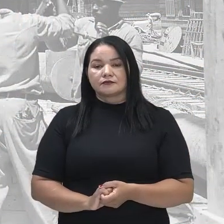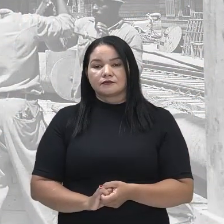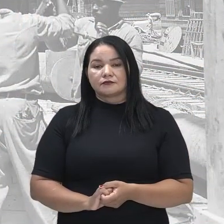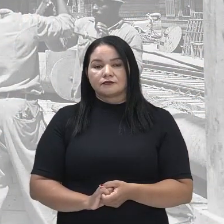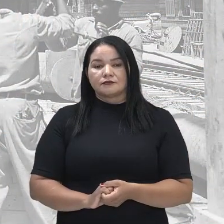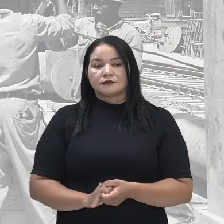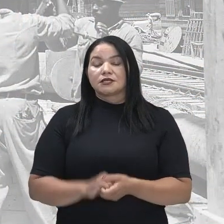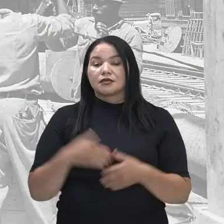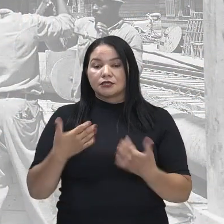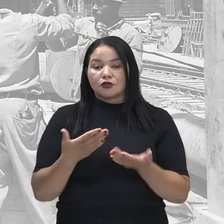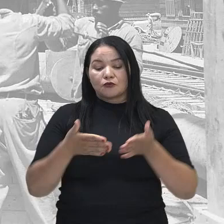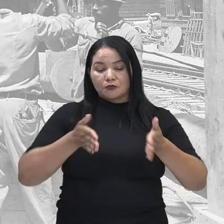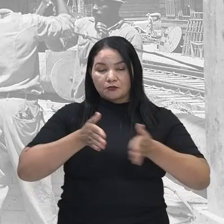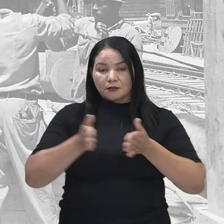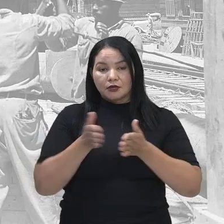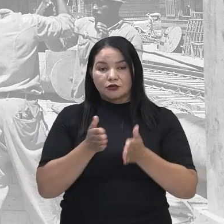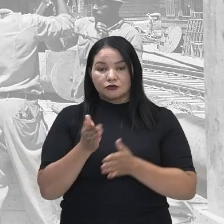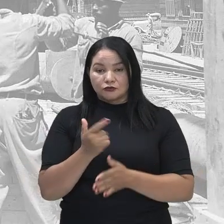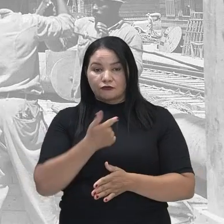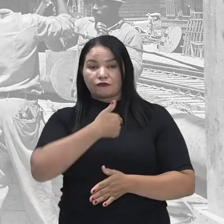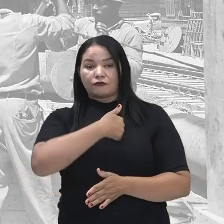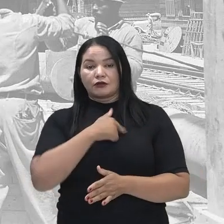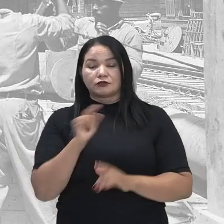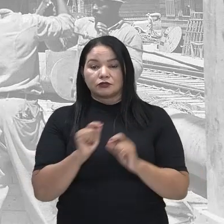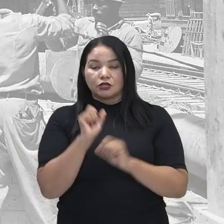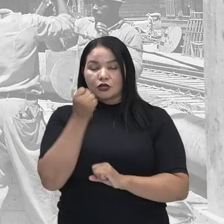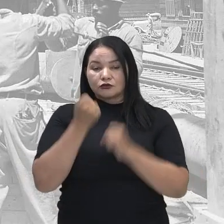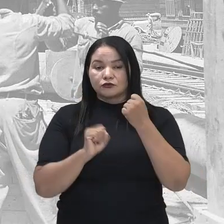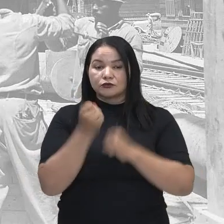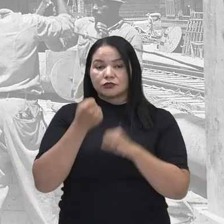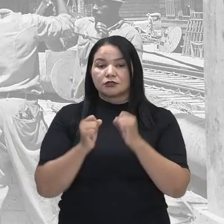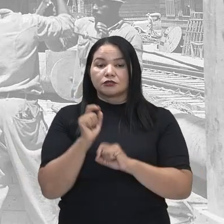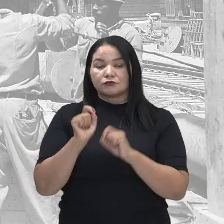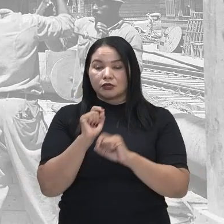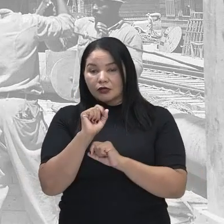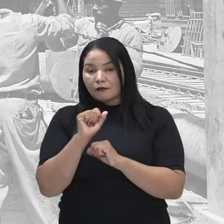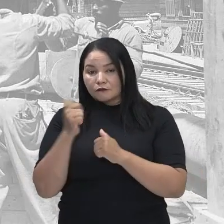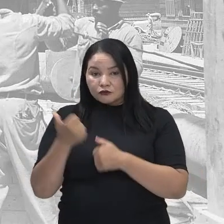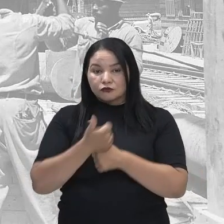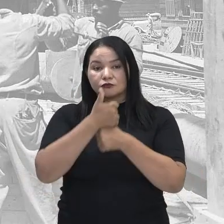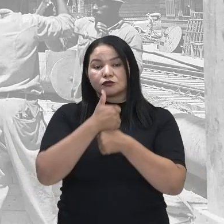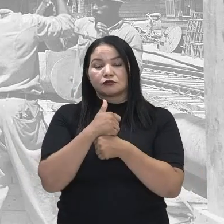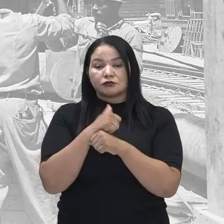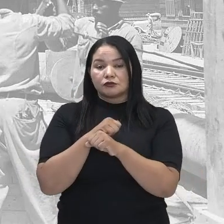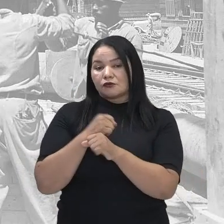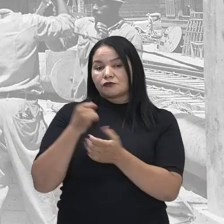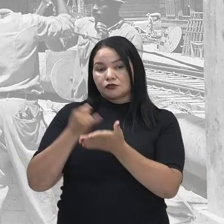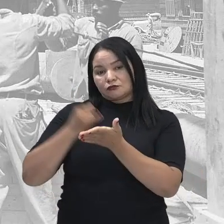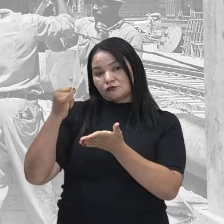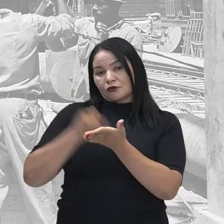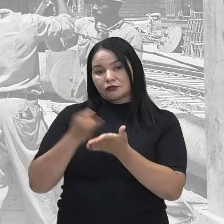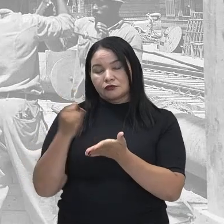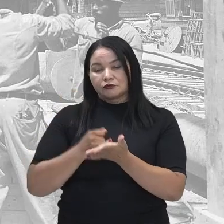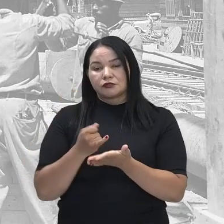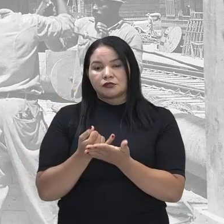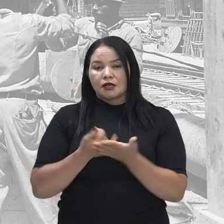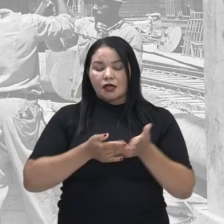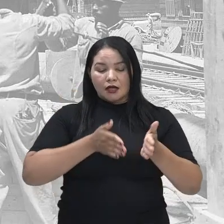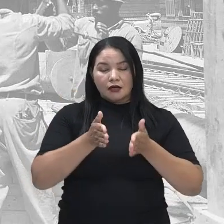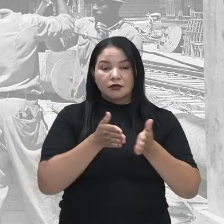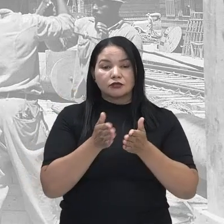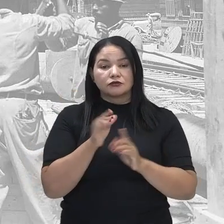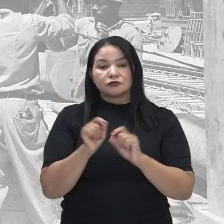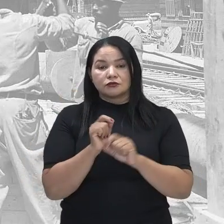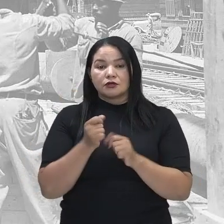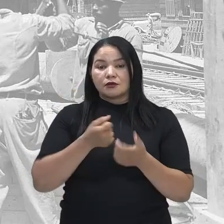Era Vargas e a industrialização por substituição de importações, que acontece durante a Era Vargas,